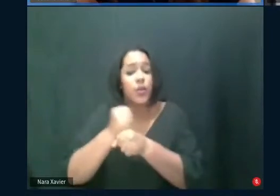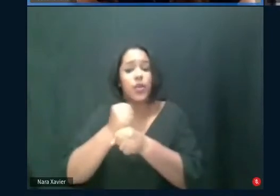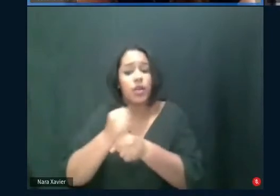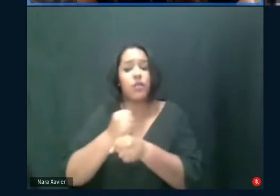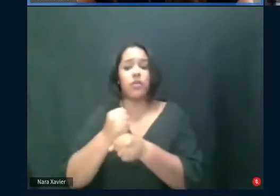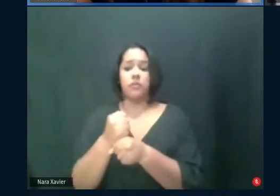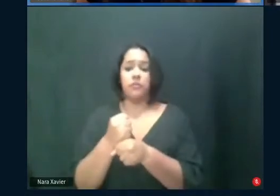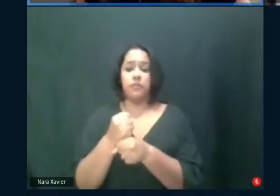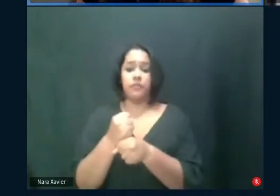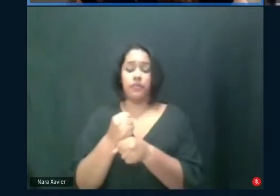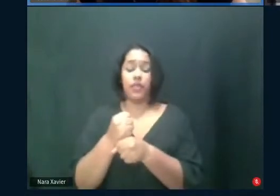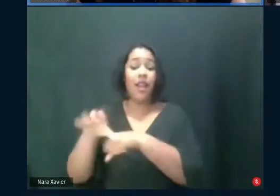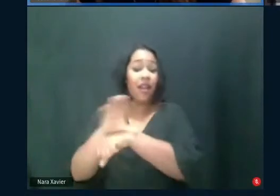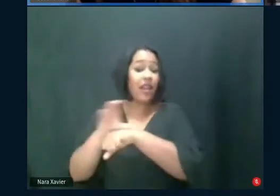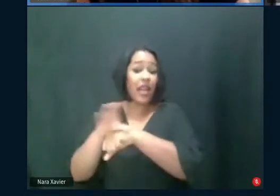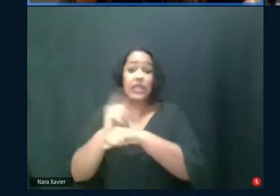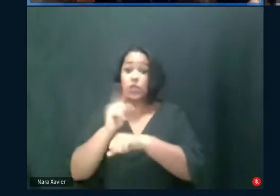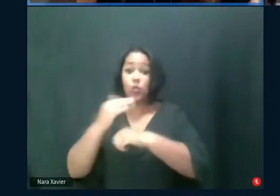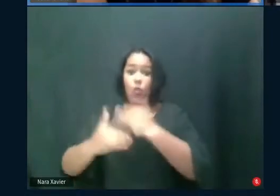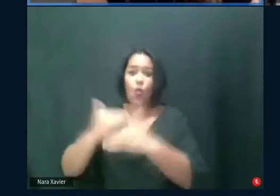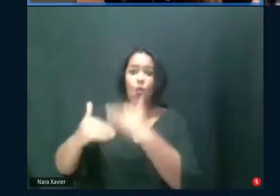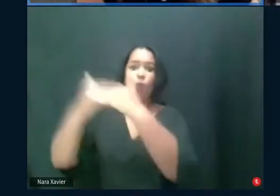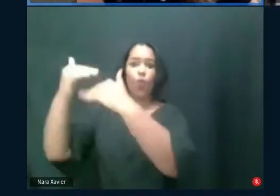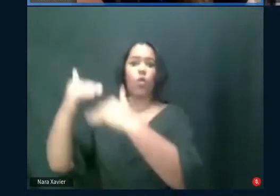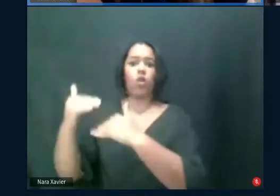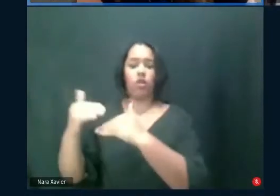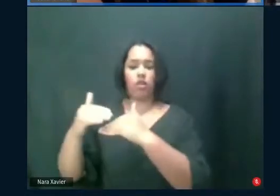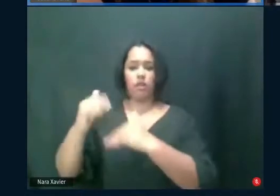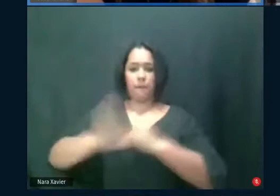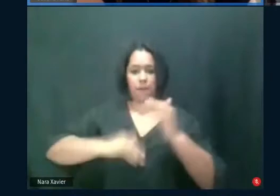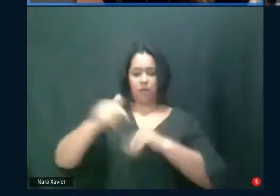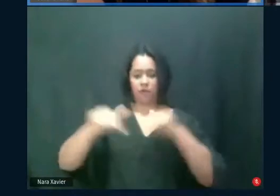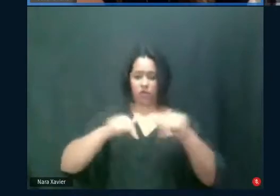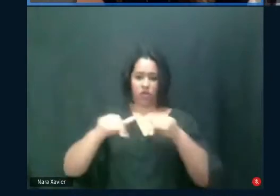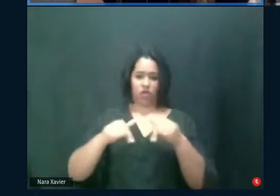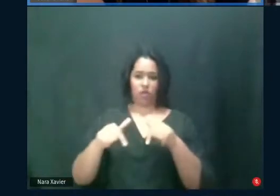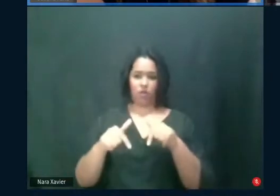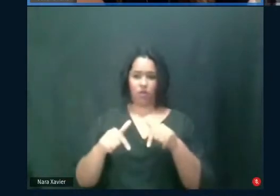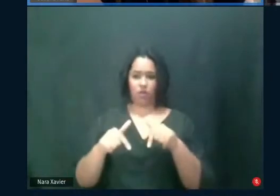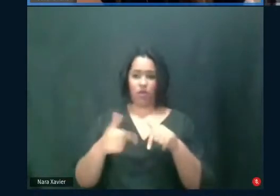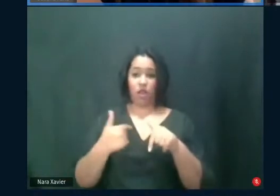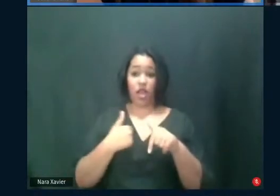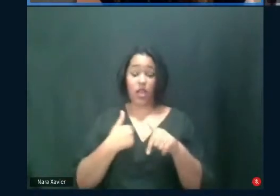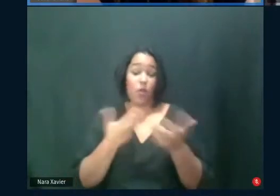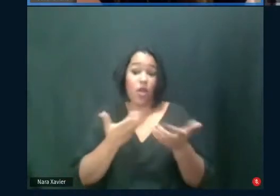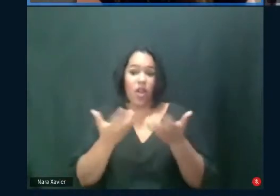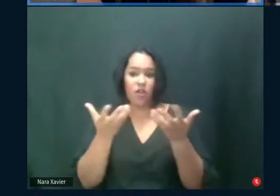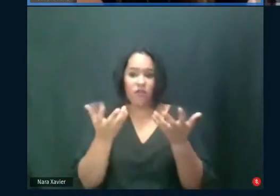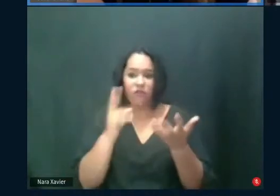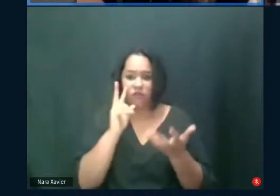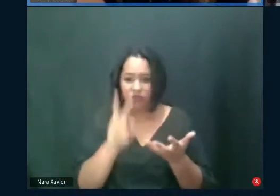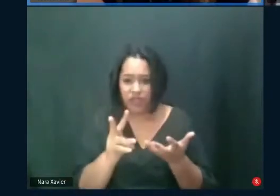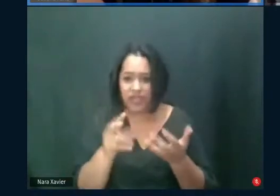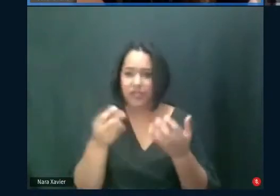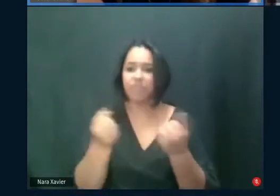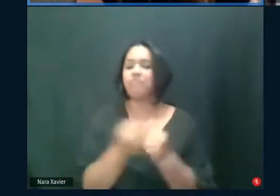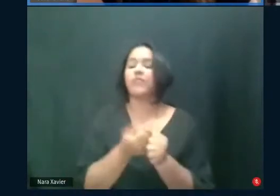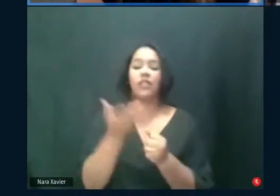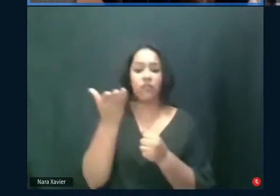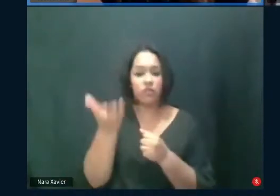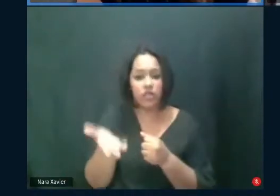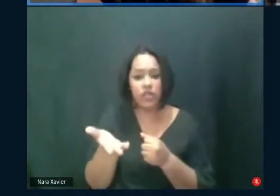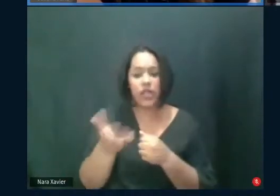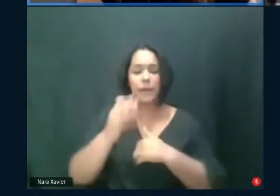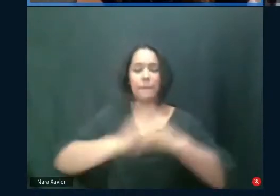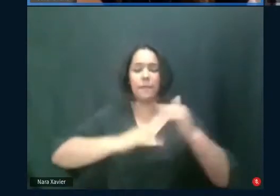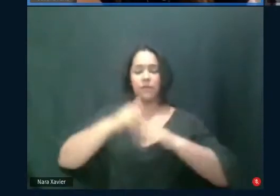O CAS não avança nos seus profissionais. E aí eu fecho, queria ouvir você sobre isso, você como profissional do